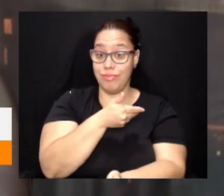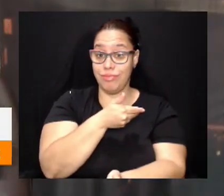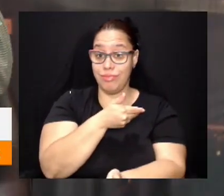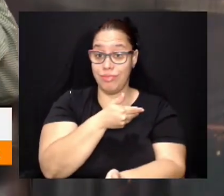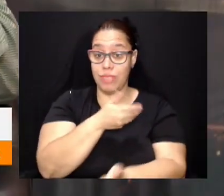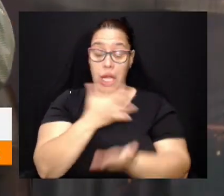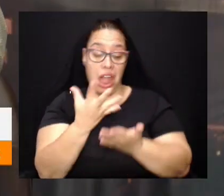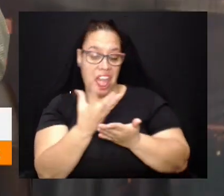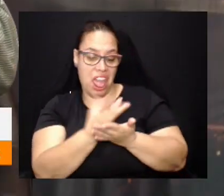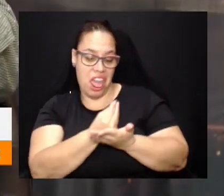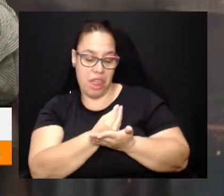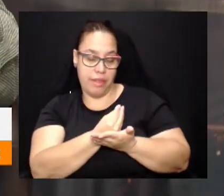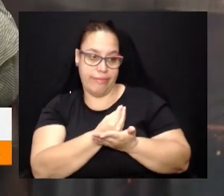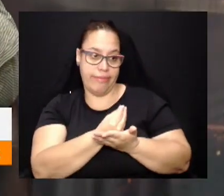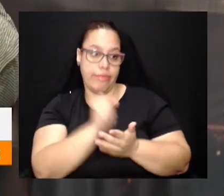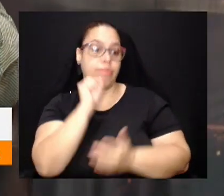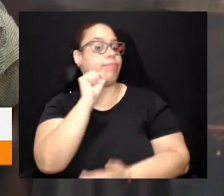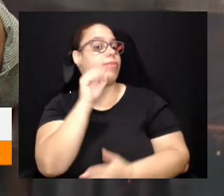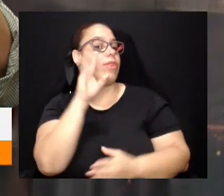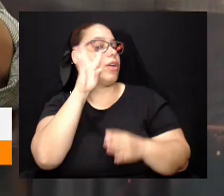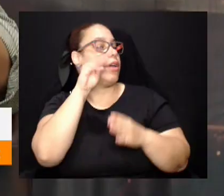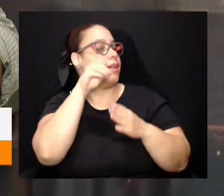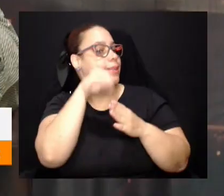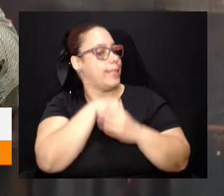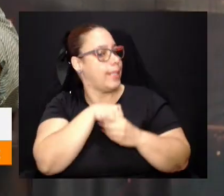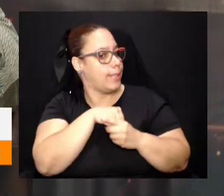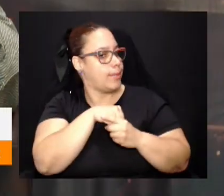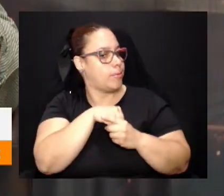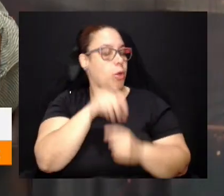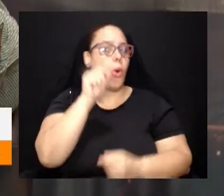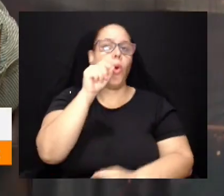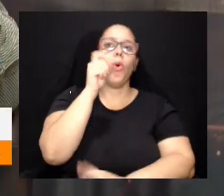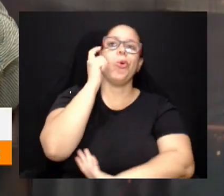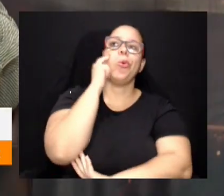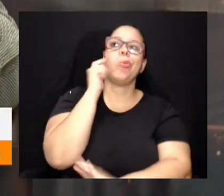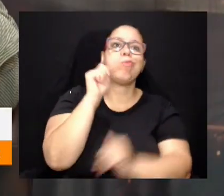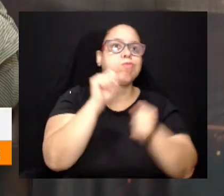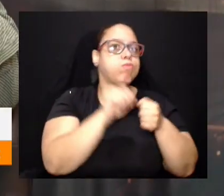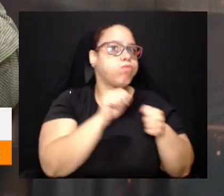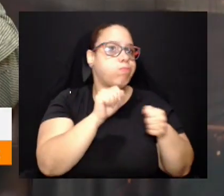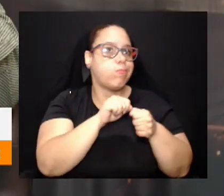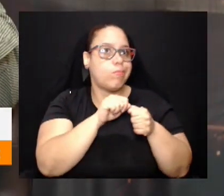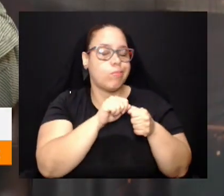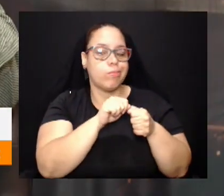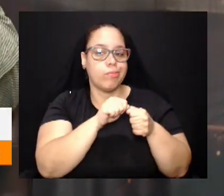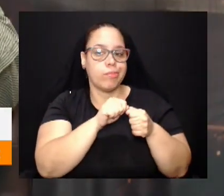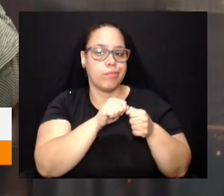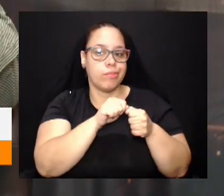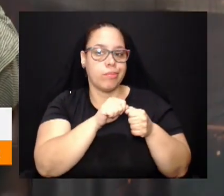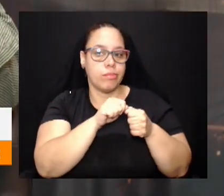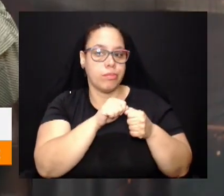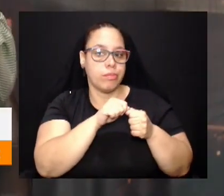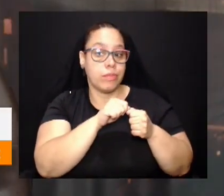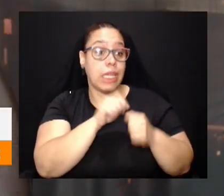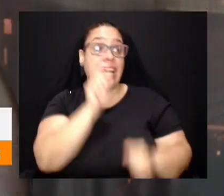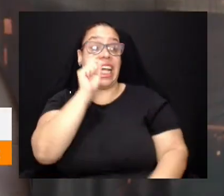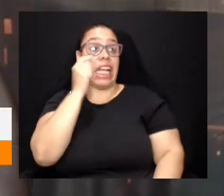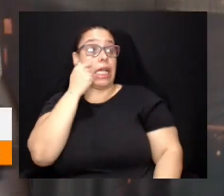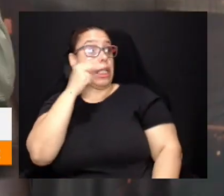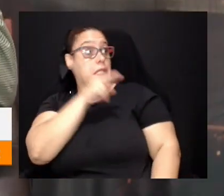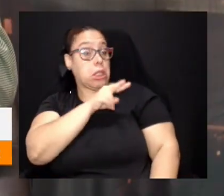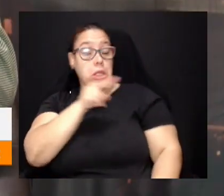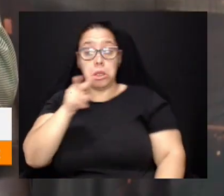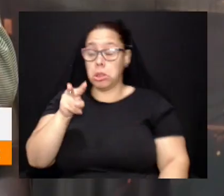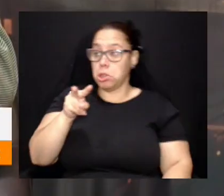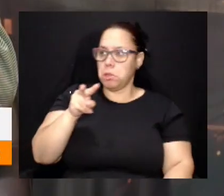pessoas dentro do relacionamento, né? O que elas fazem, né? Então, se eu vejo a disposição